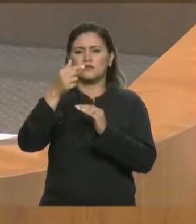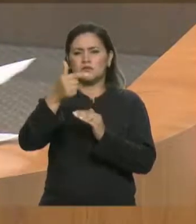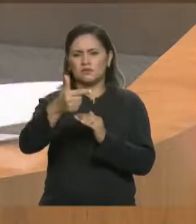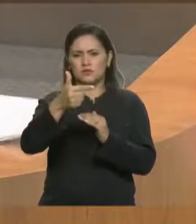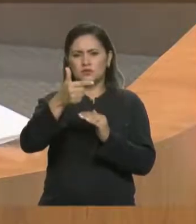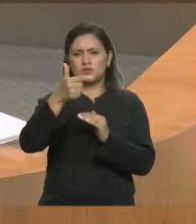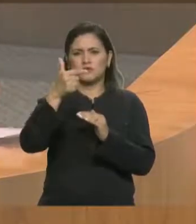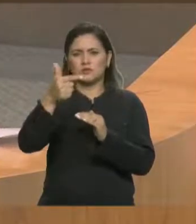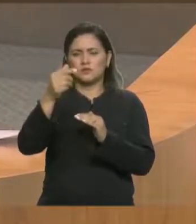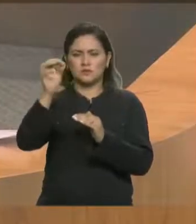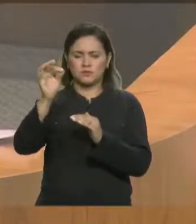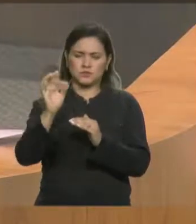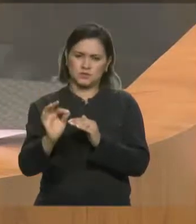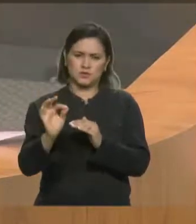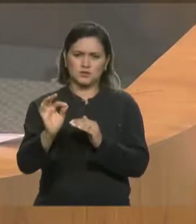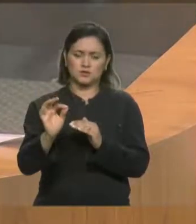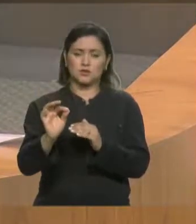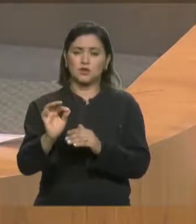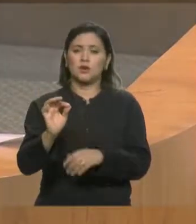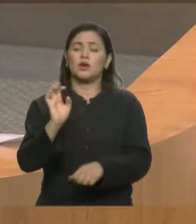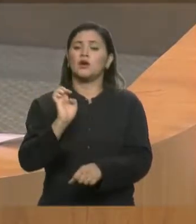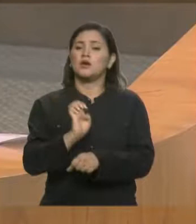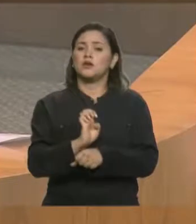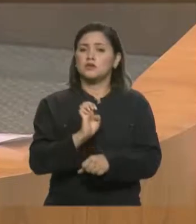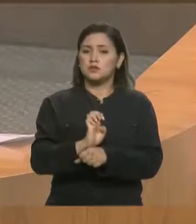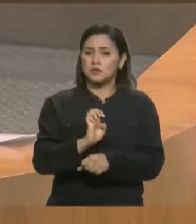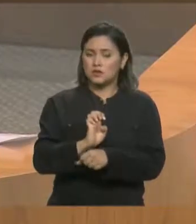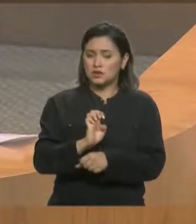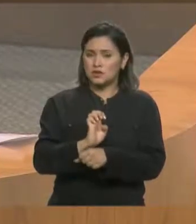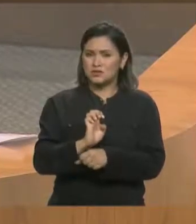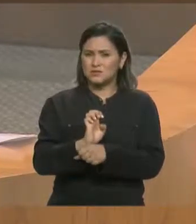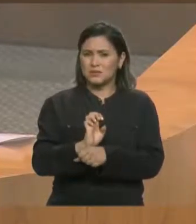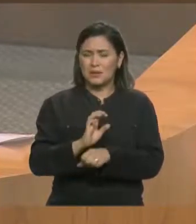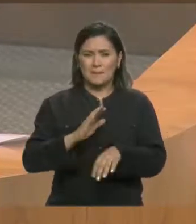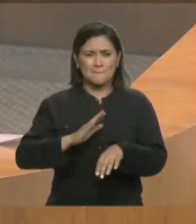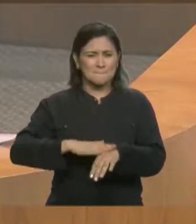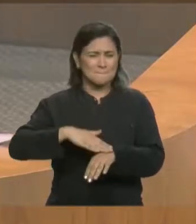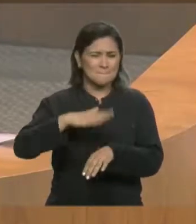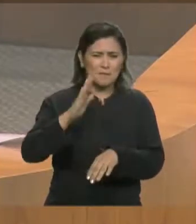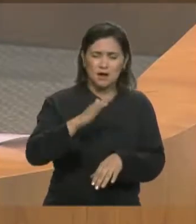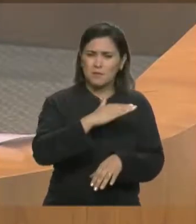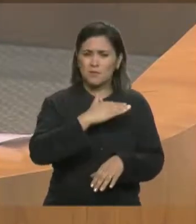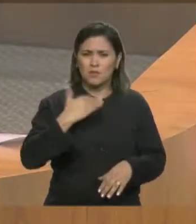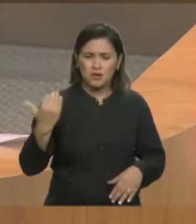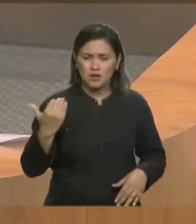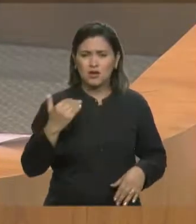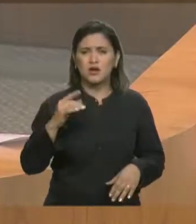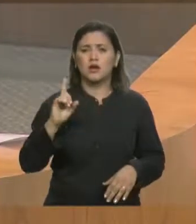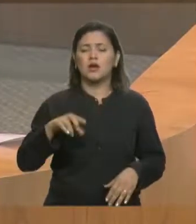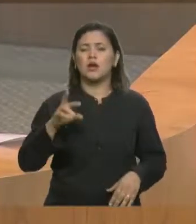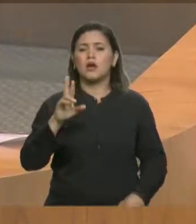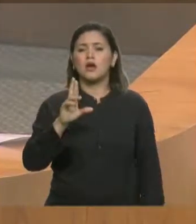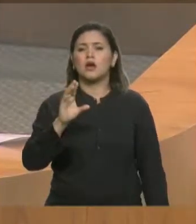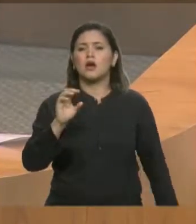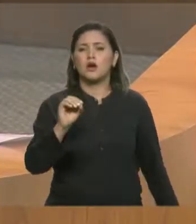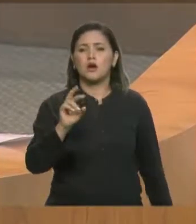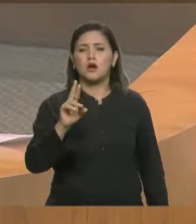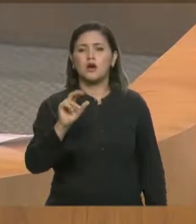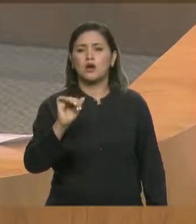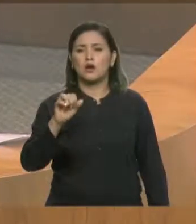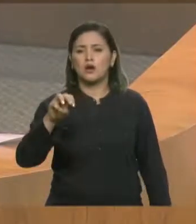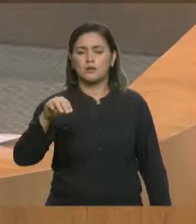mais registros no ano passado foram Roraima, onde ocorreram 62